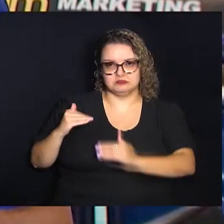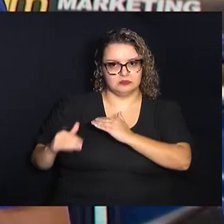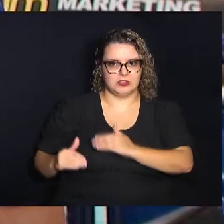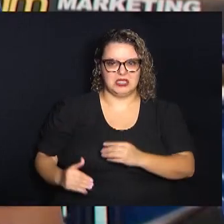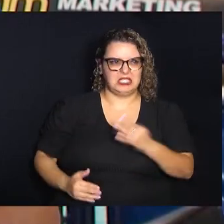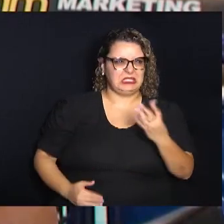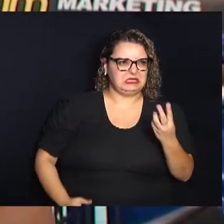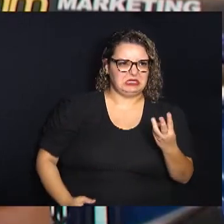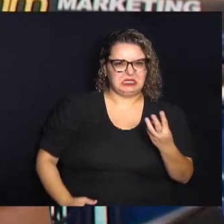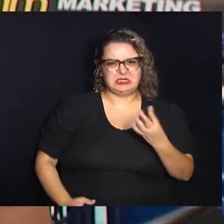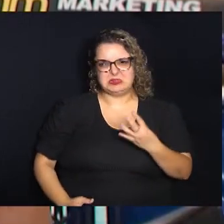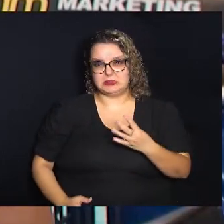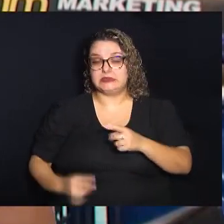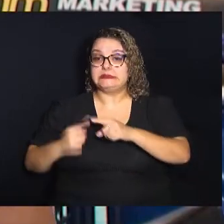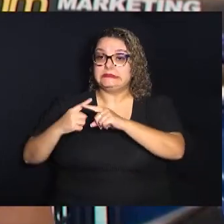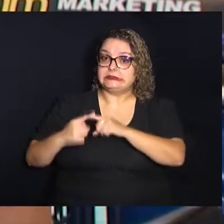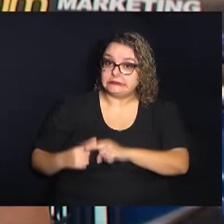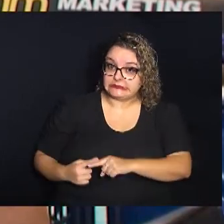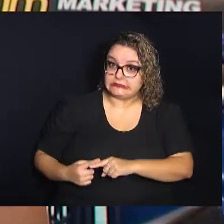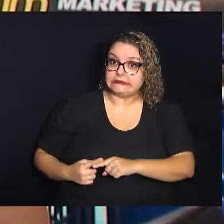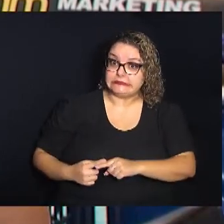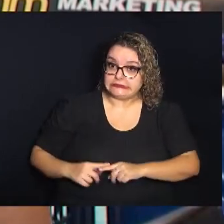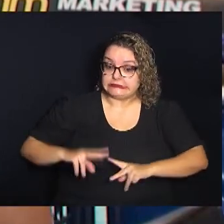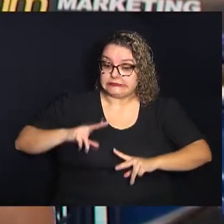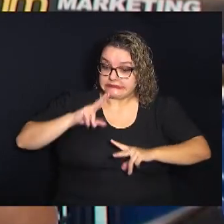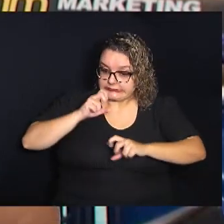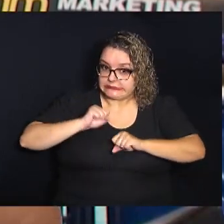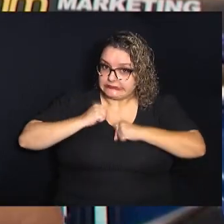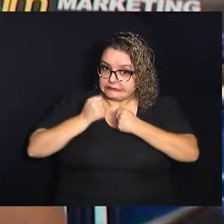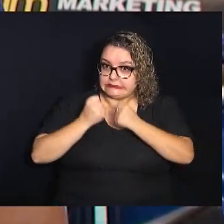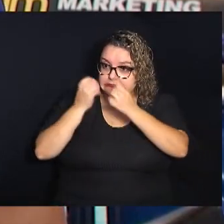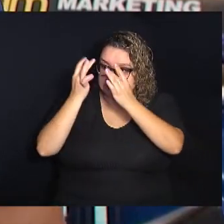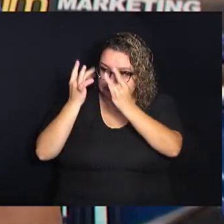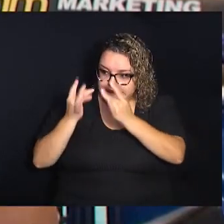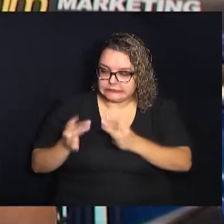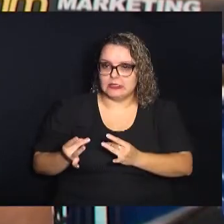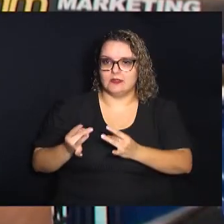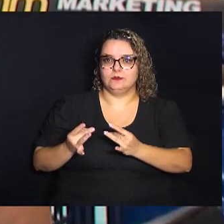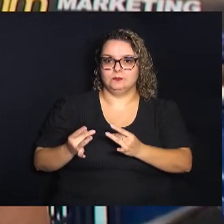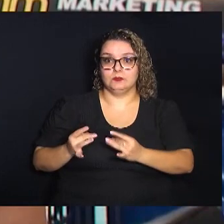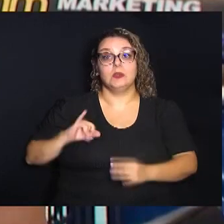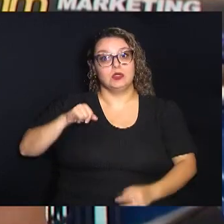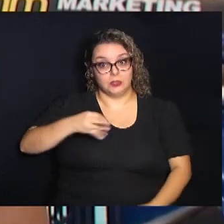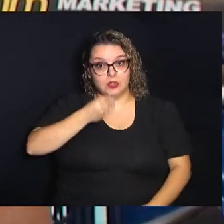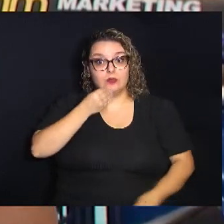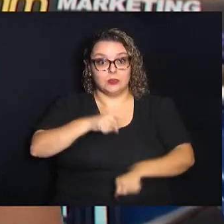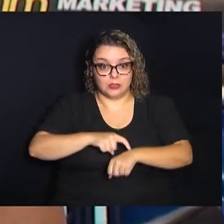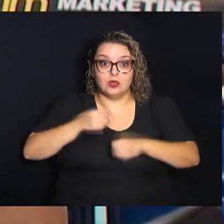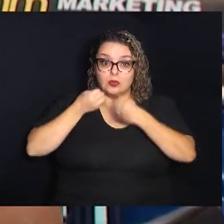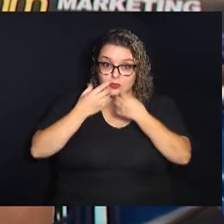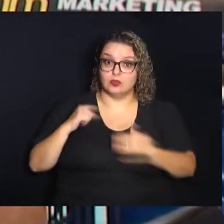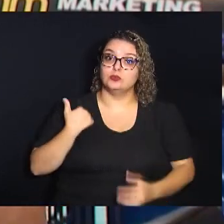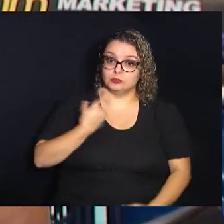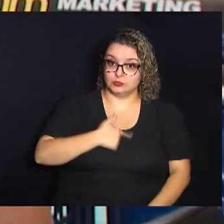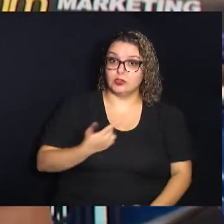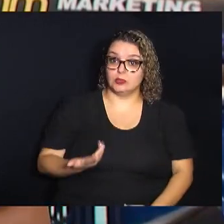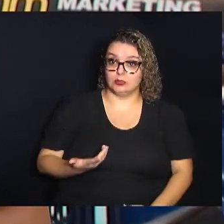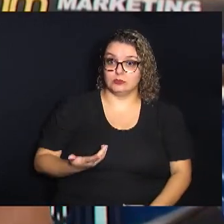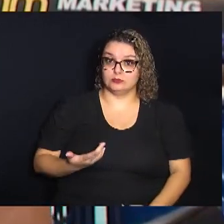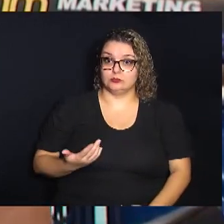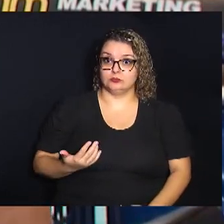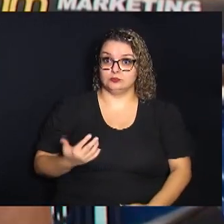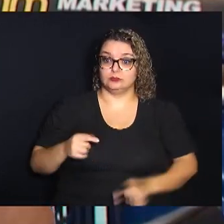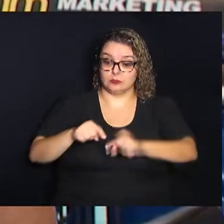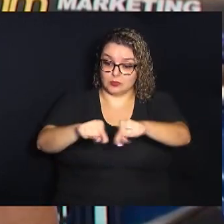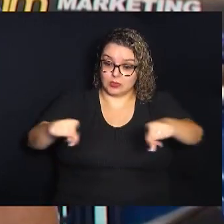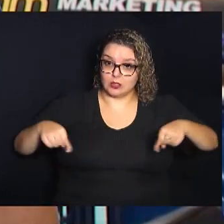na temporada, bem pegados também, bem nos detalhes. E a gente tem que aproveitar este bom momento nosso para colocar na quadra